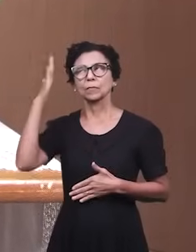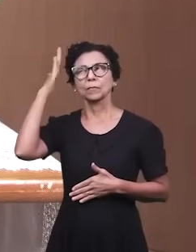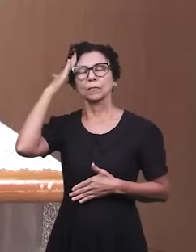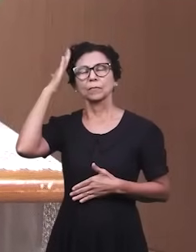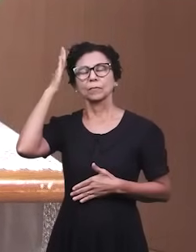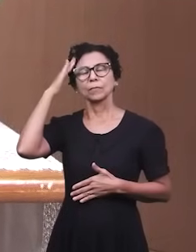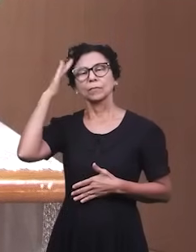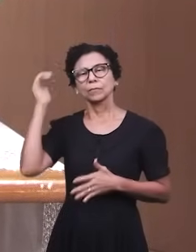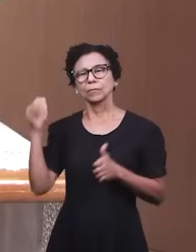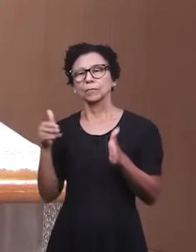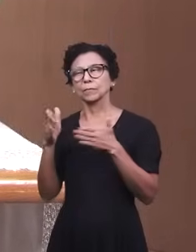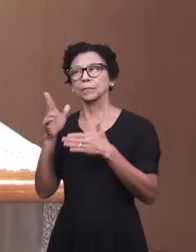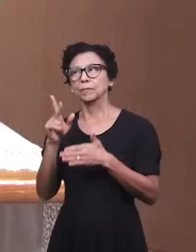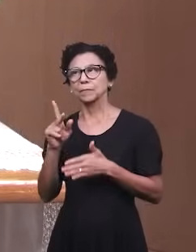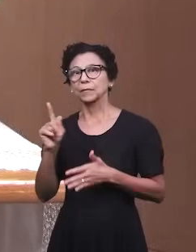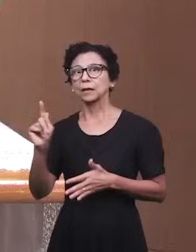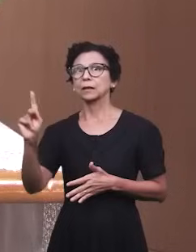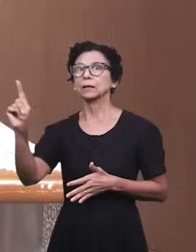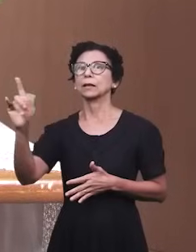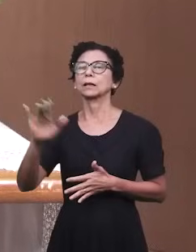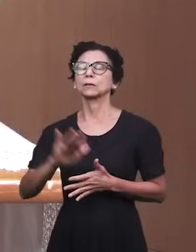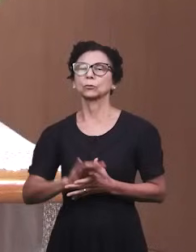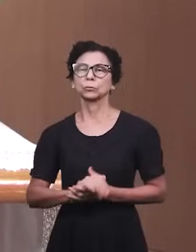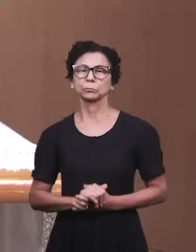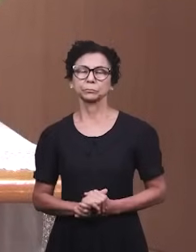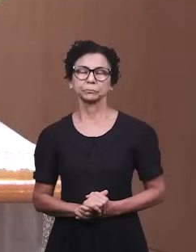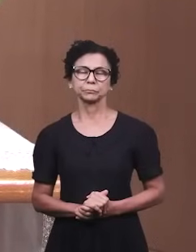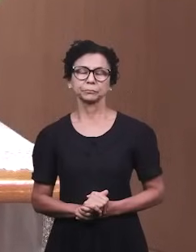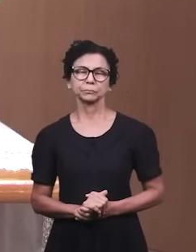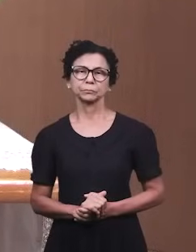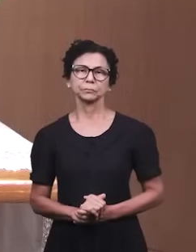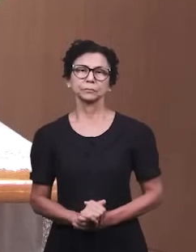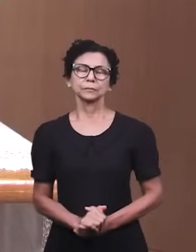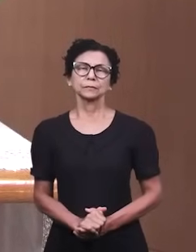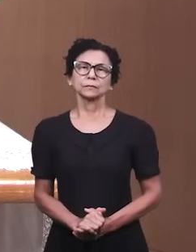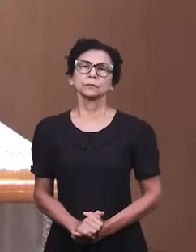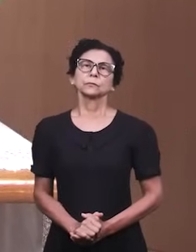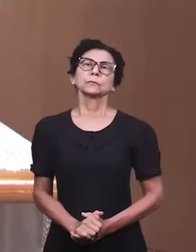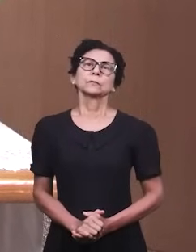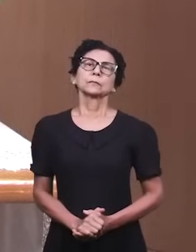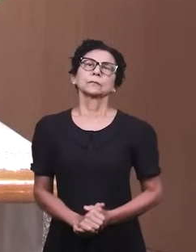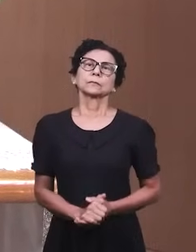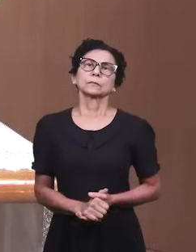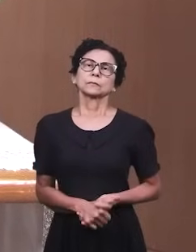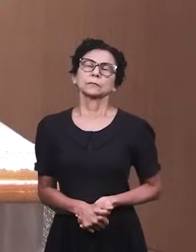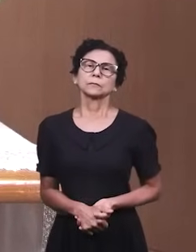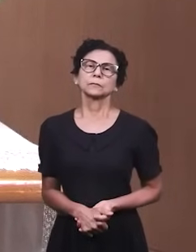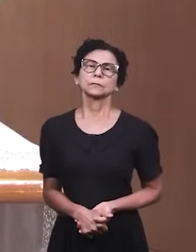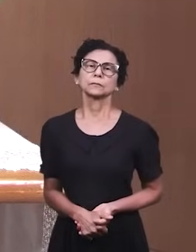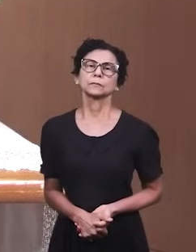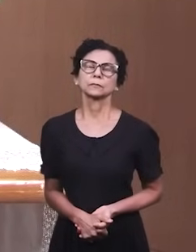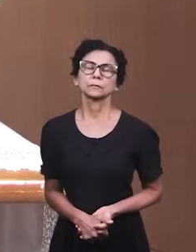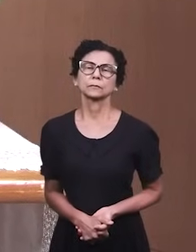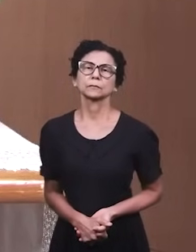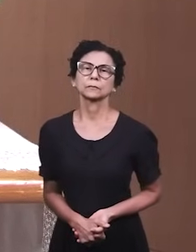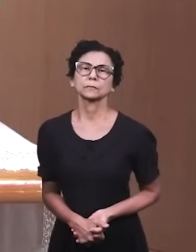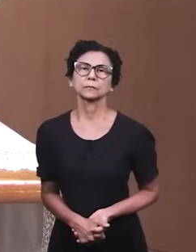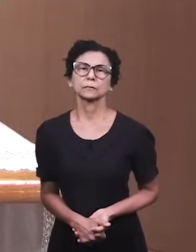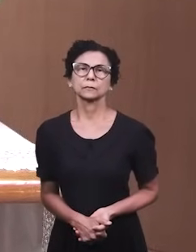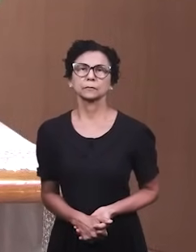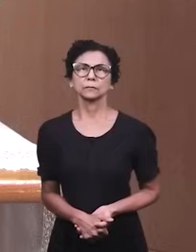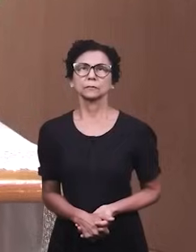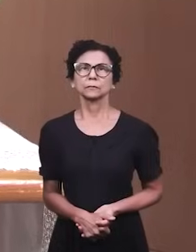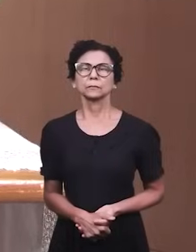tem sustentado a Igreja em todos os momentos. E para que ninguém lhe